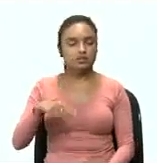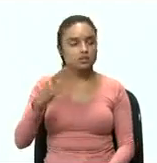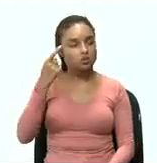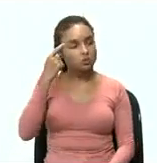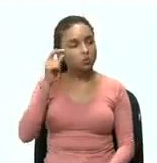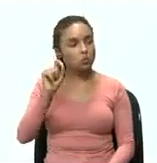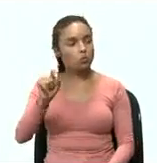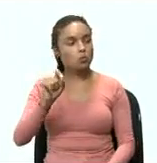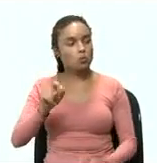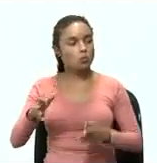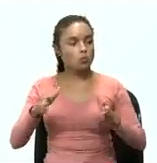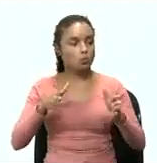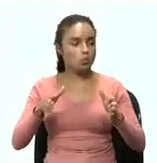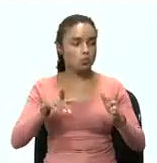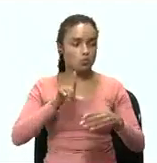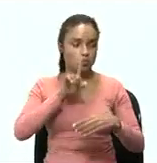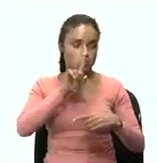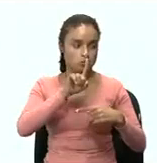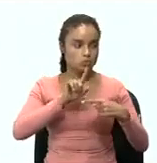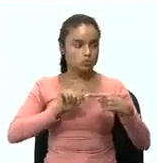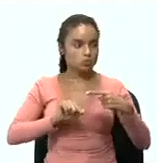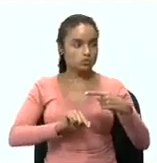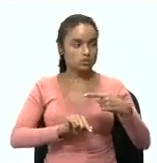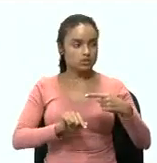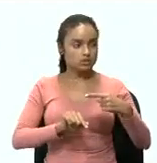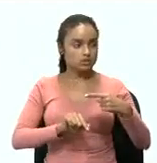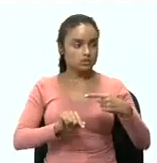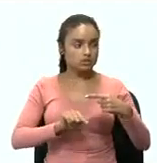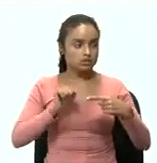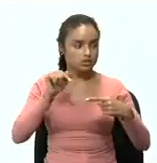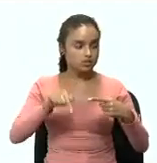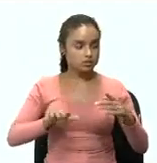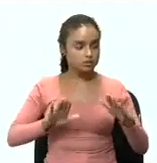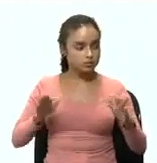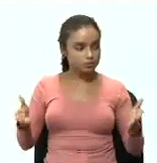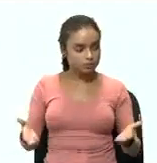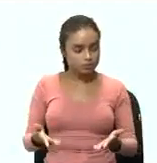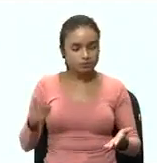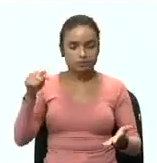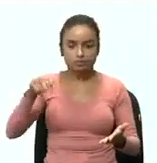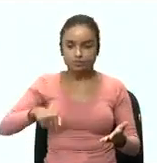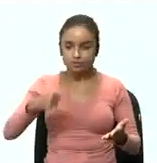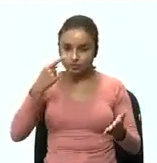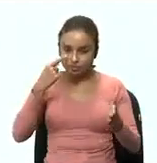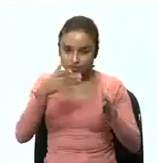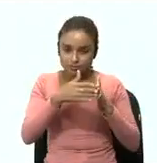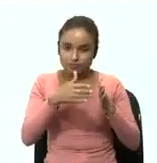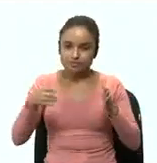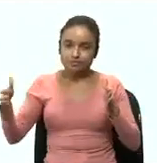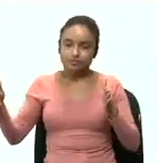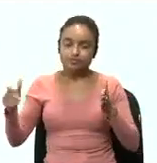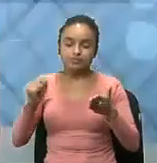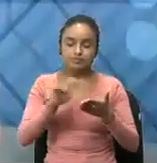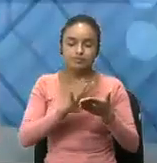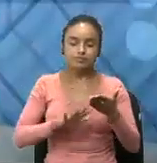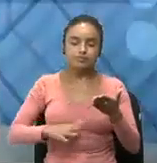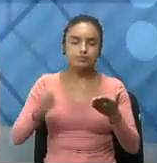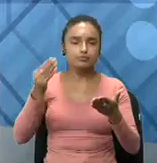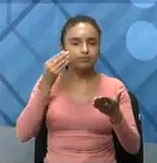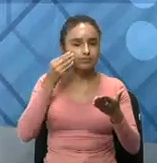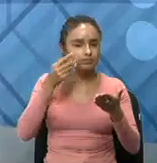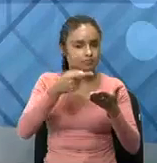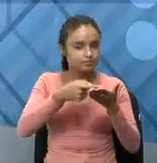nós, a 1/7. Então, diante de todos esses testes que